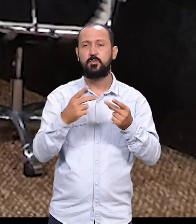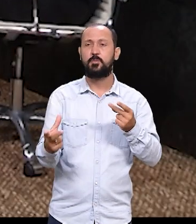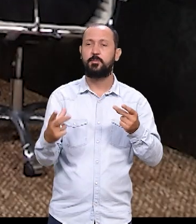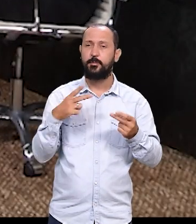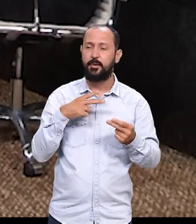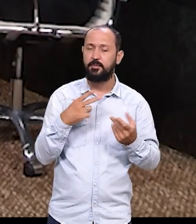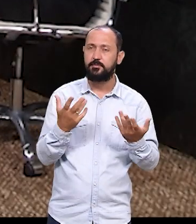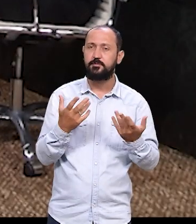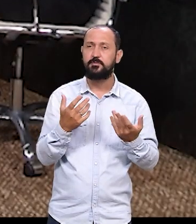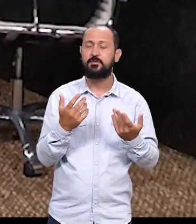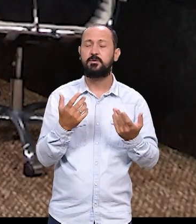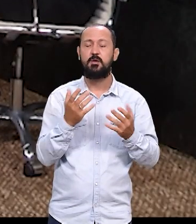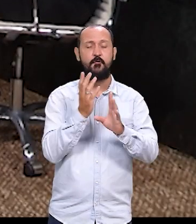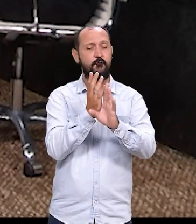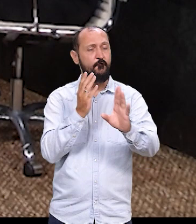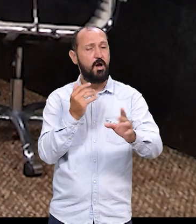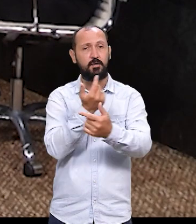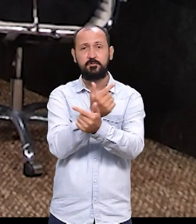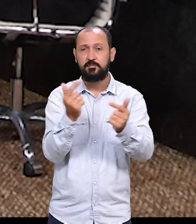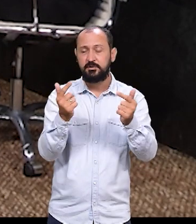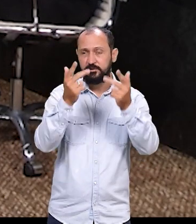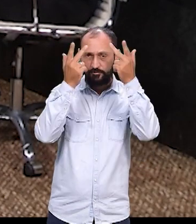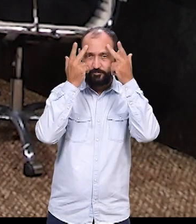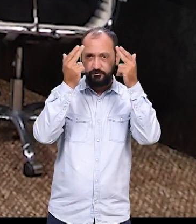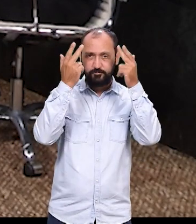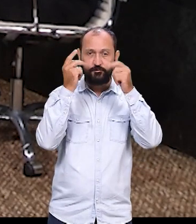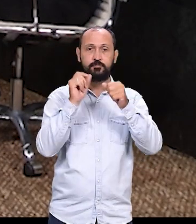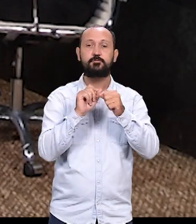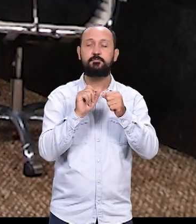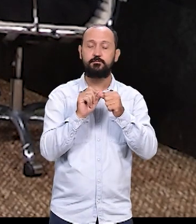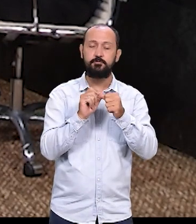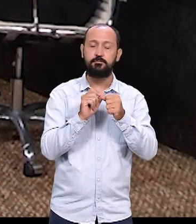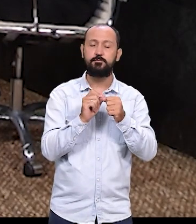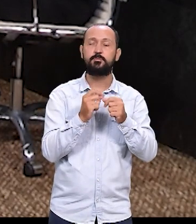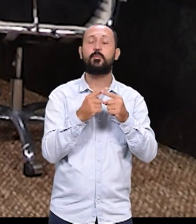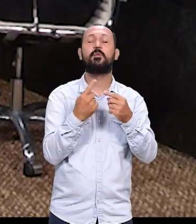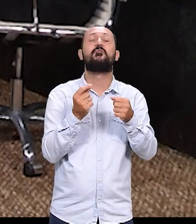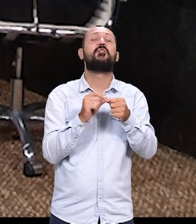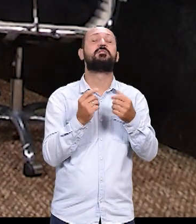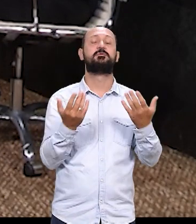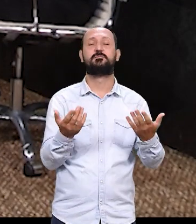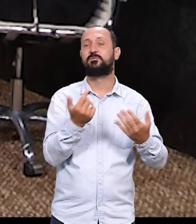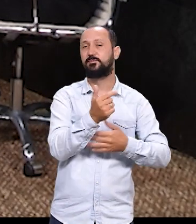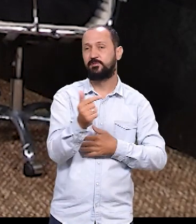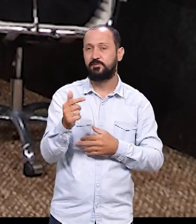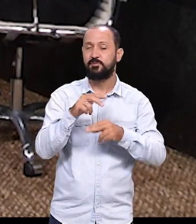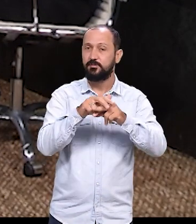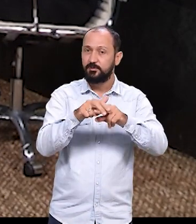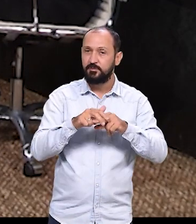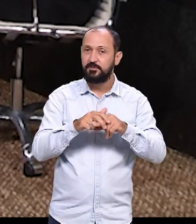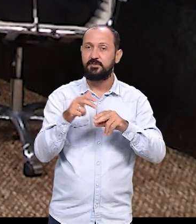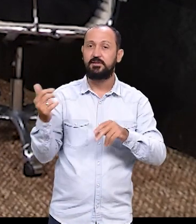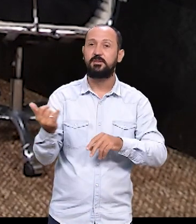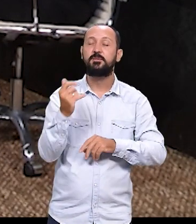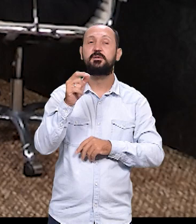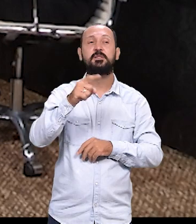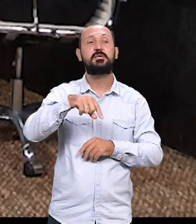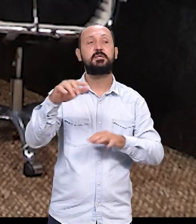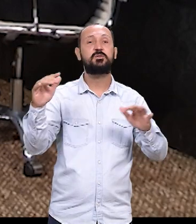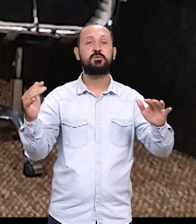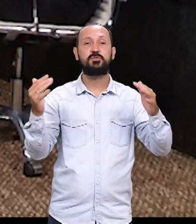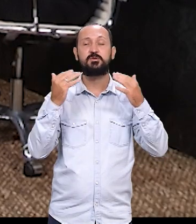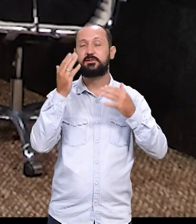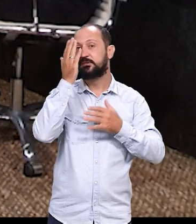seja no sistema Privado não tem fila e é muito tranquilo realizá-lo não tem por não fazê-lo por por isso que é muito importante que